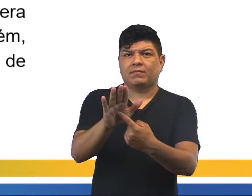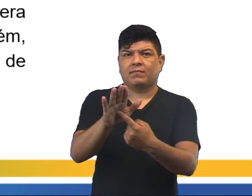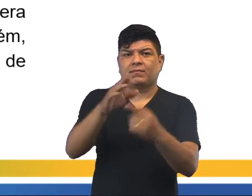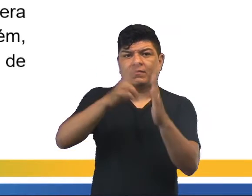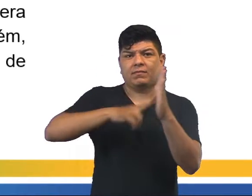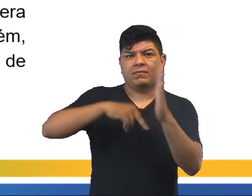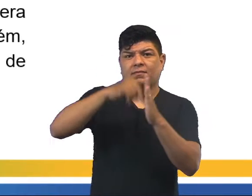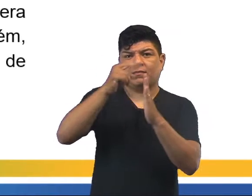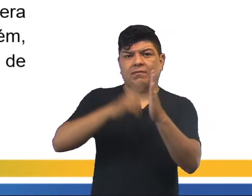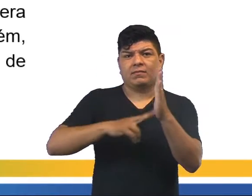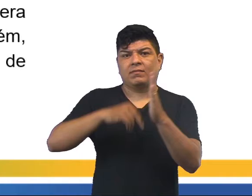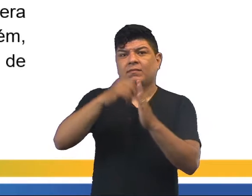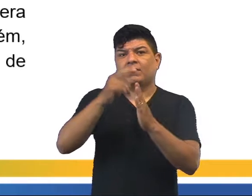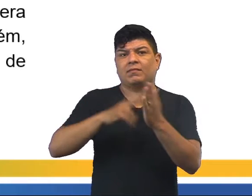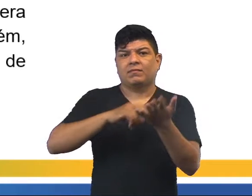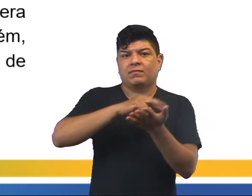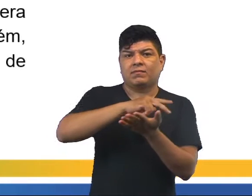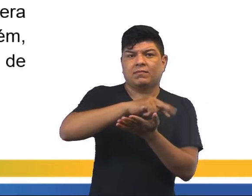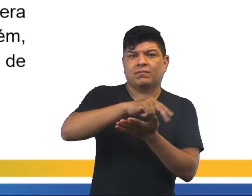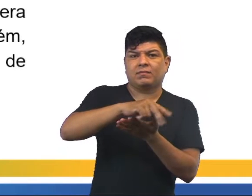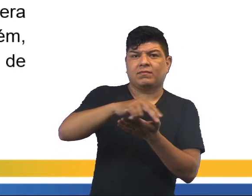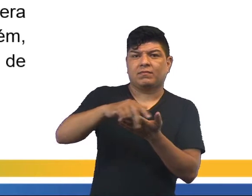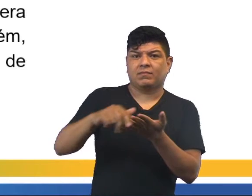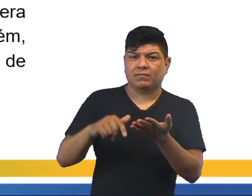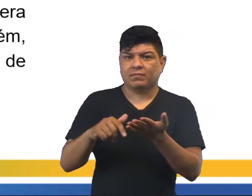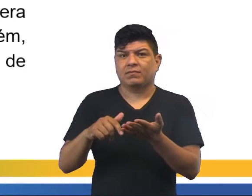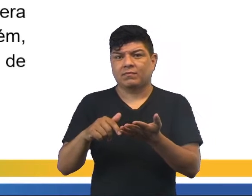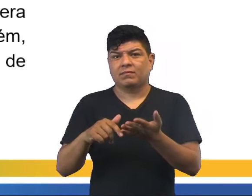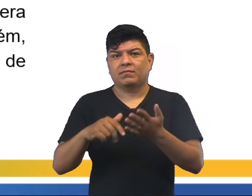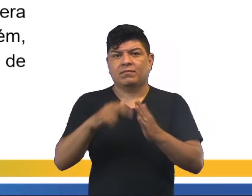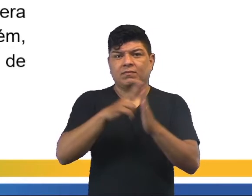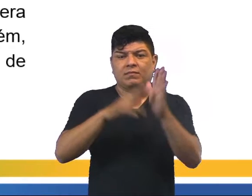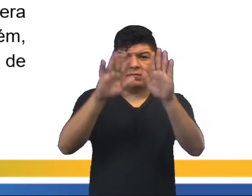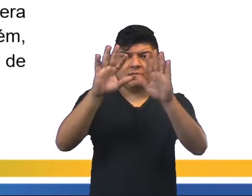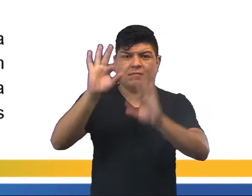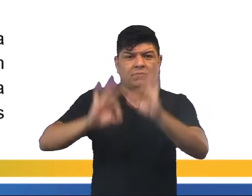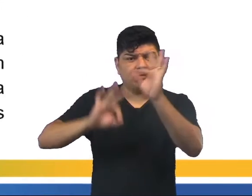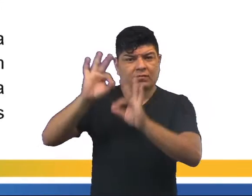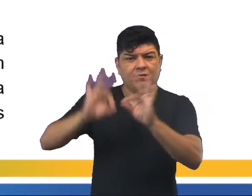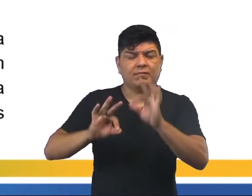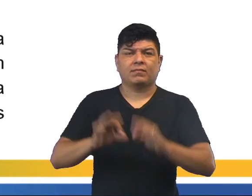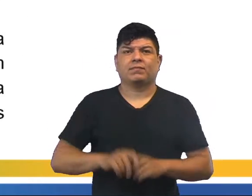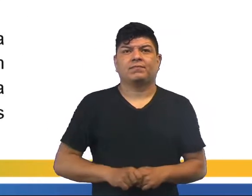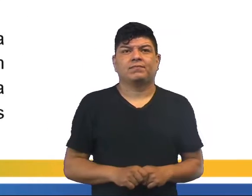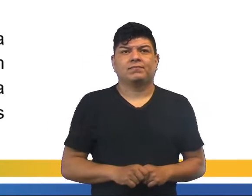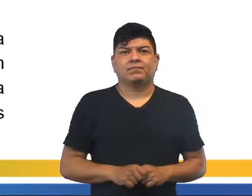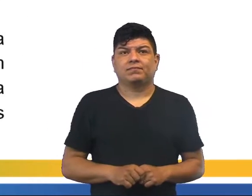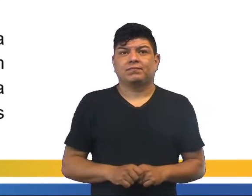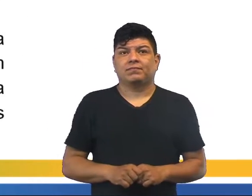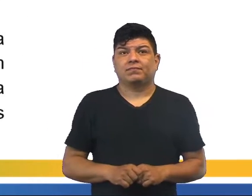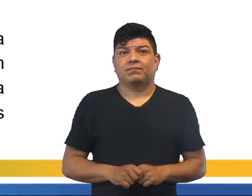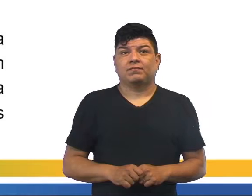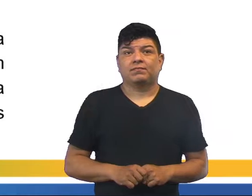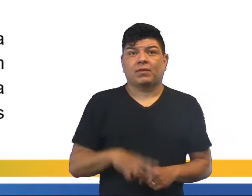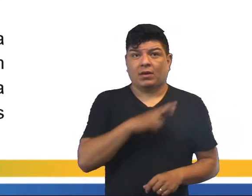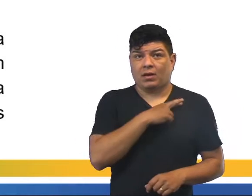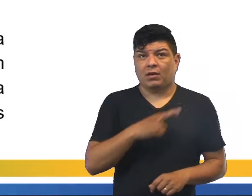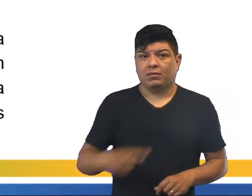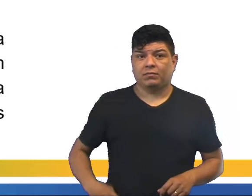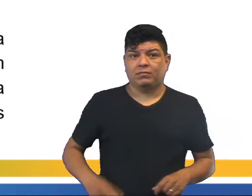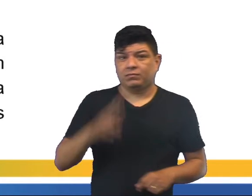pintura de artefrascos e murais decorativos, entre outros. Bom, a República Romana,